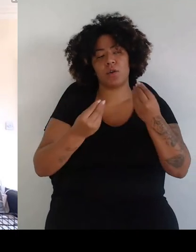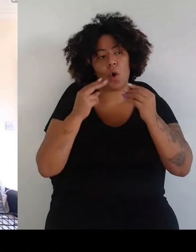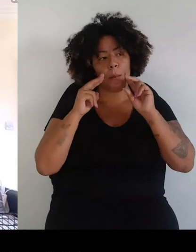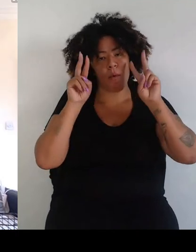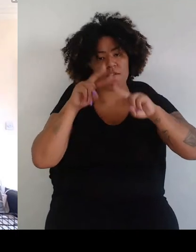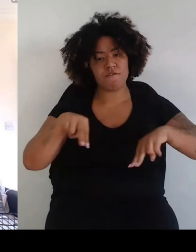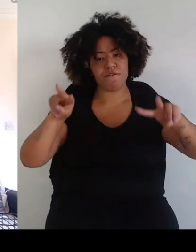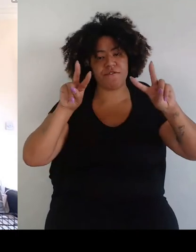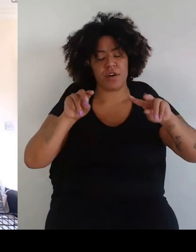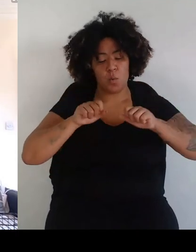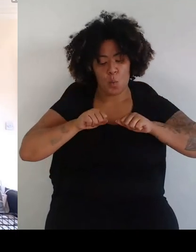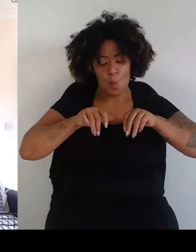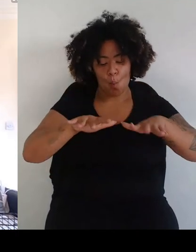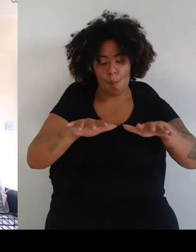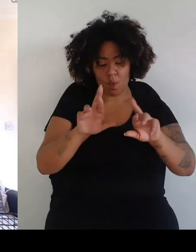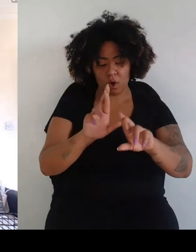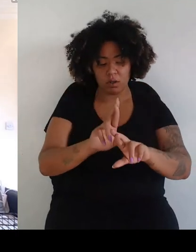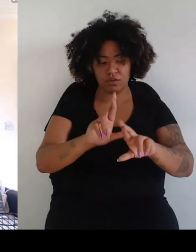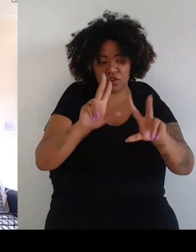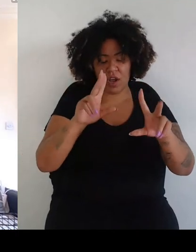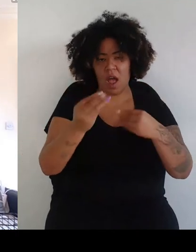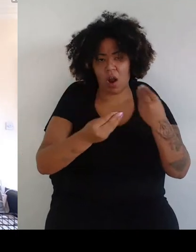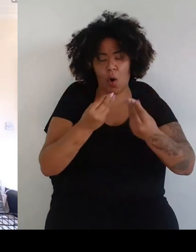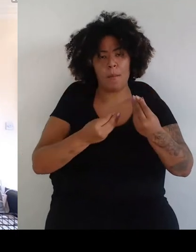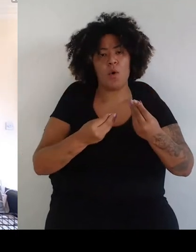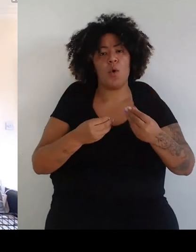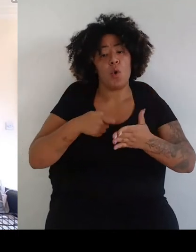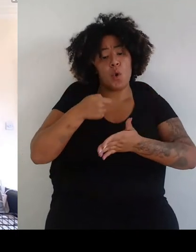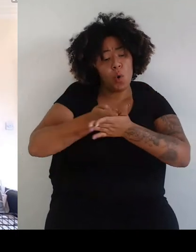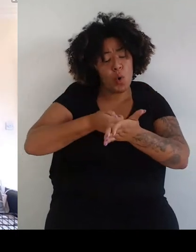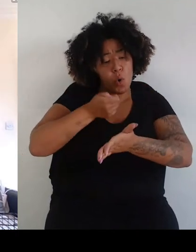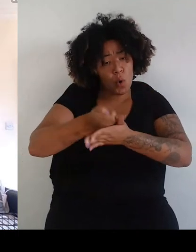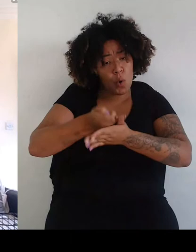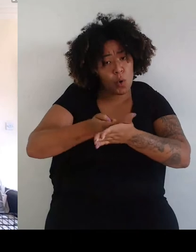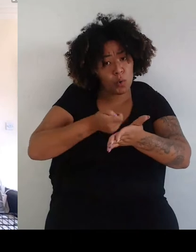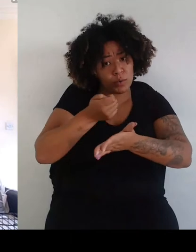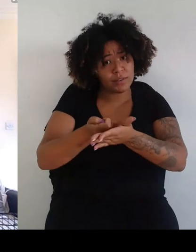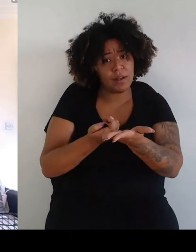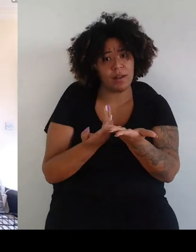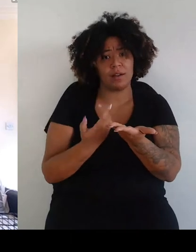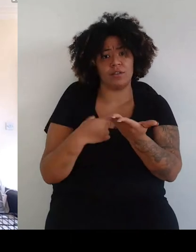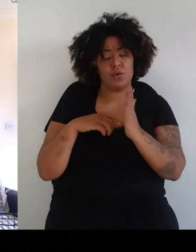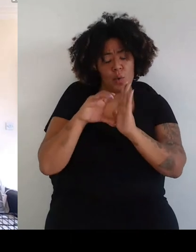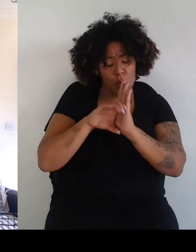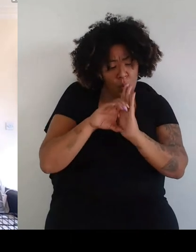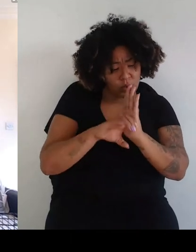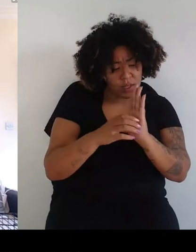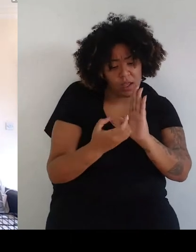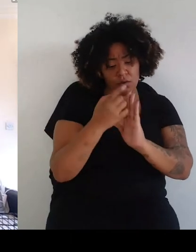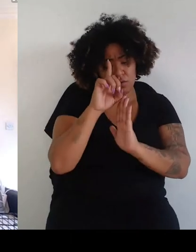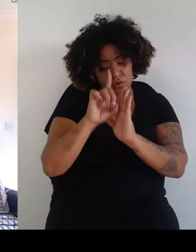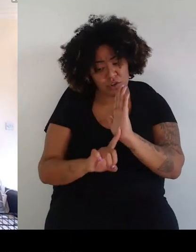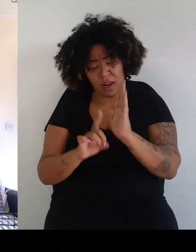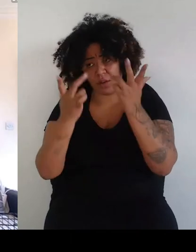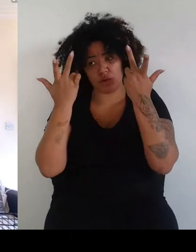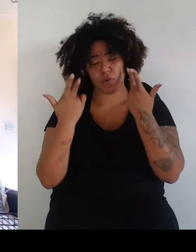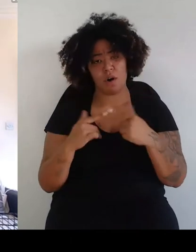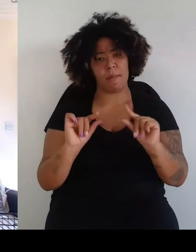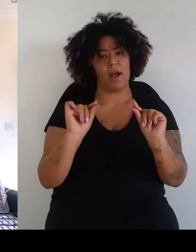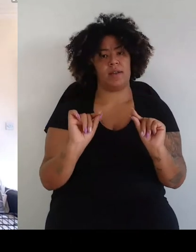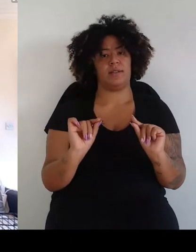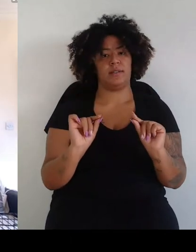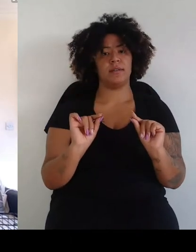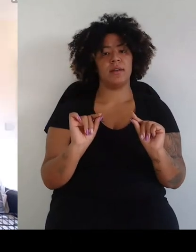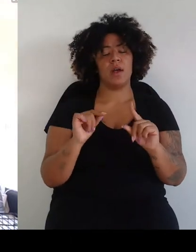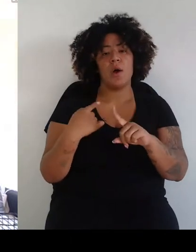forma numa apropriação do conceito como Teoria em categorias normativas um método de se